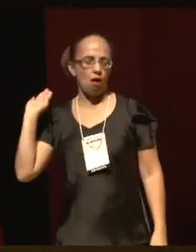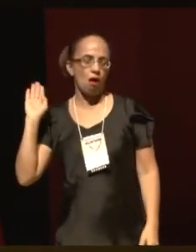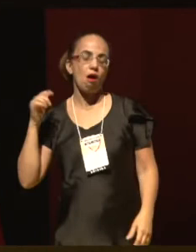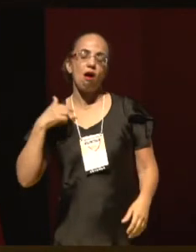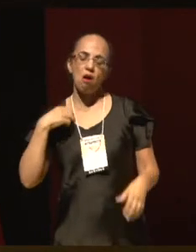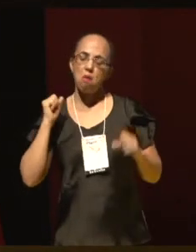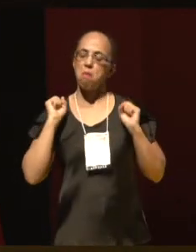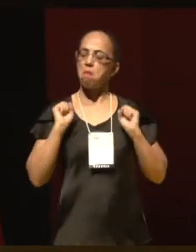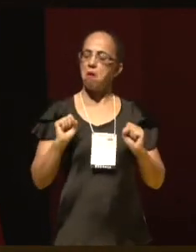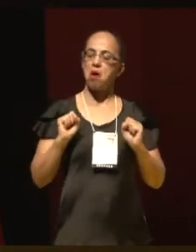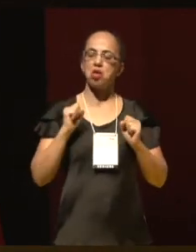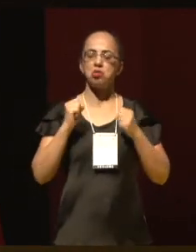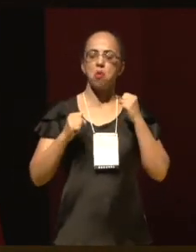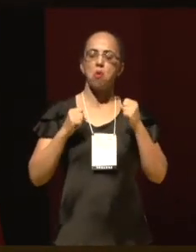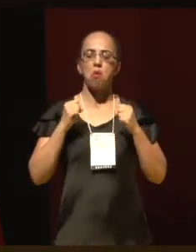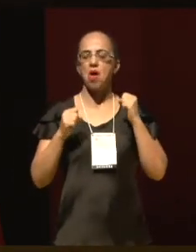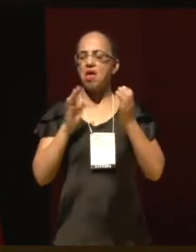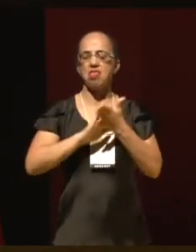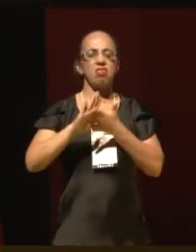correr?